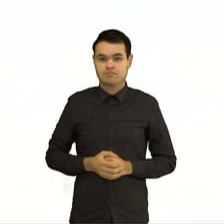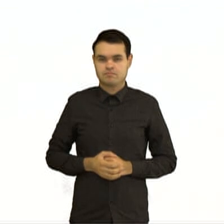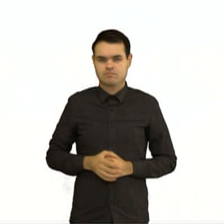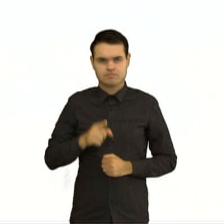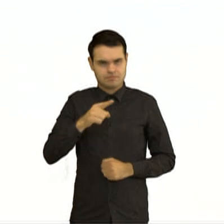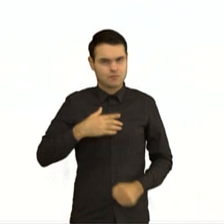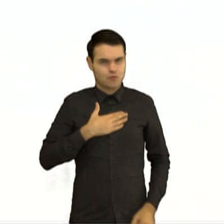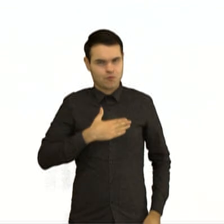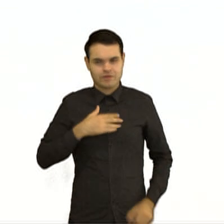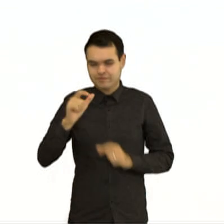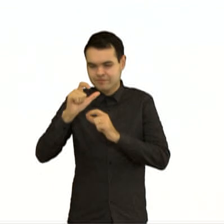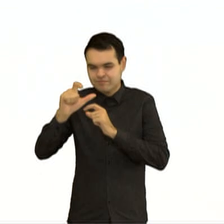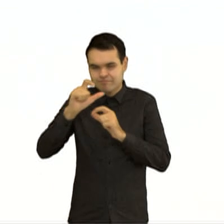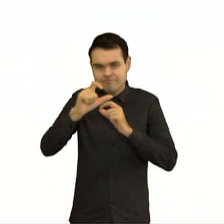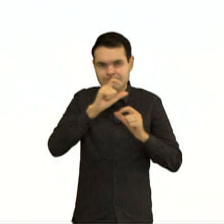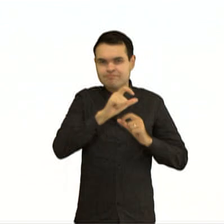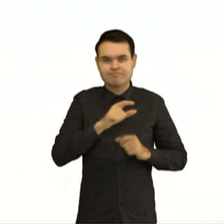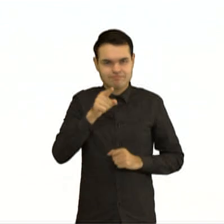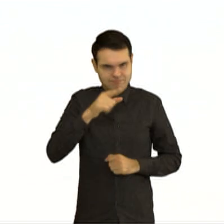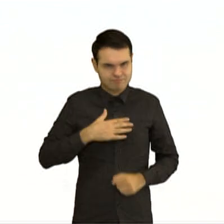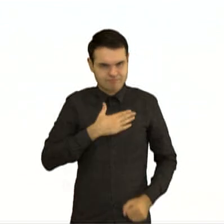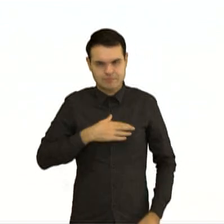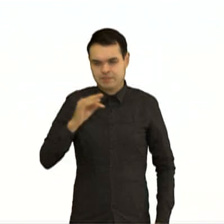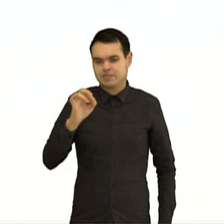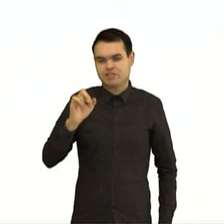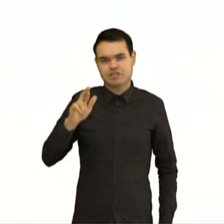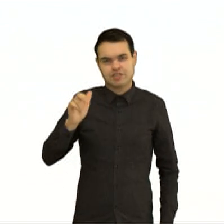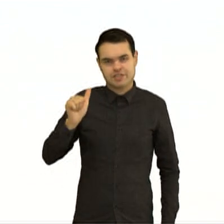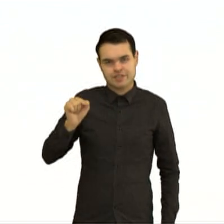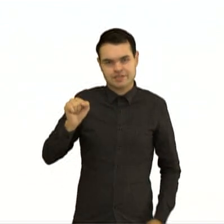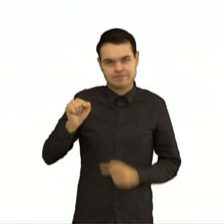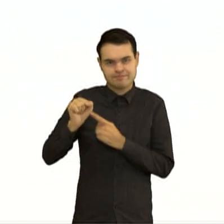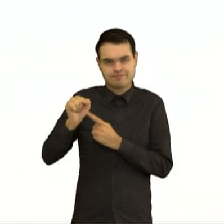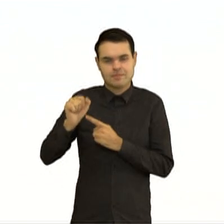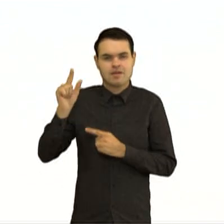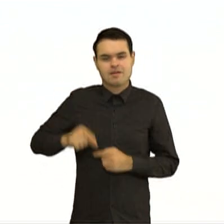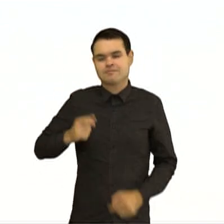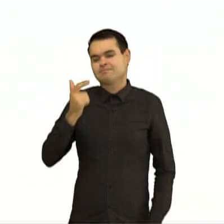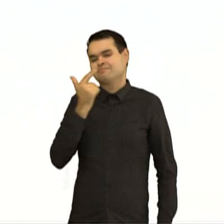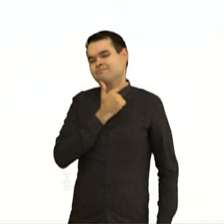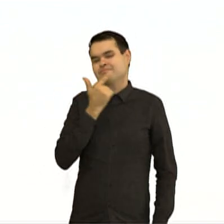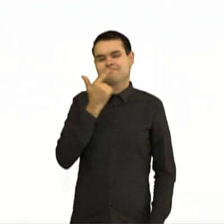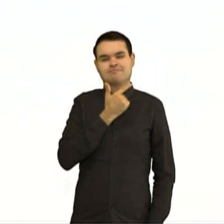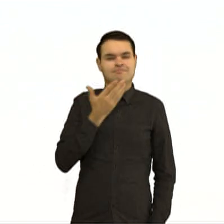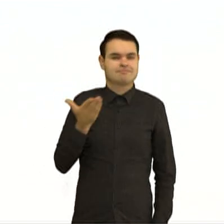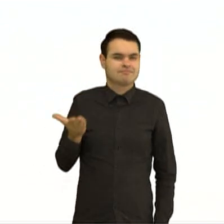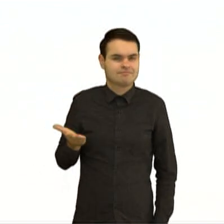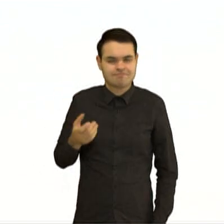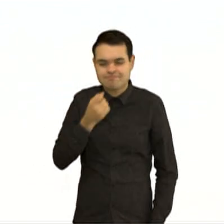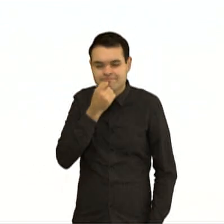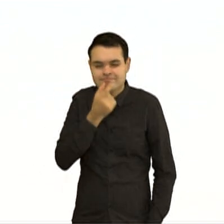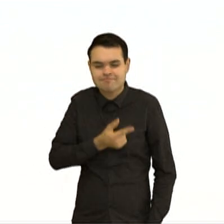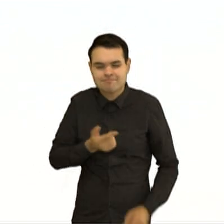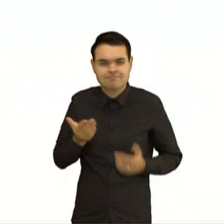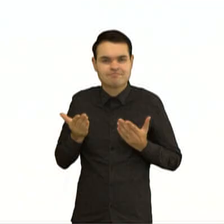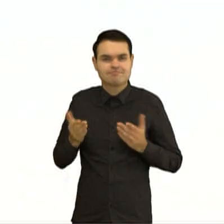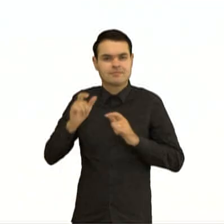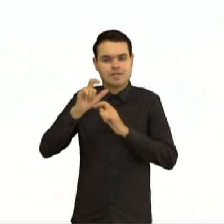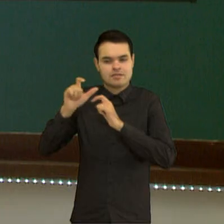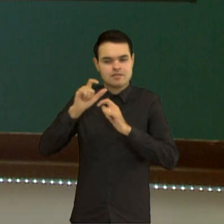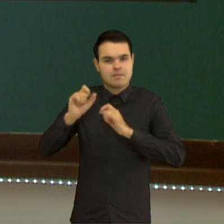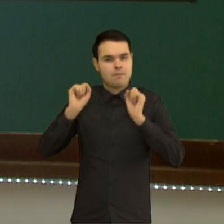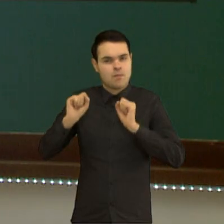Você gosta de ler tirinhas? Sabia que além de divertidas e engraçadas, as tiras também podem